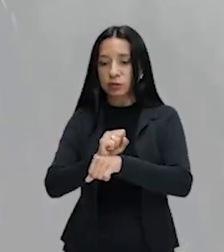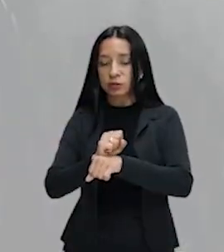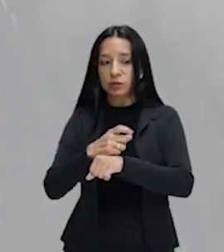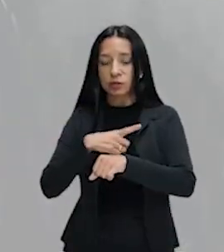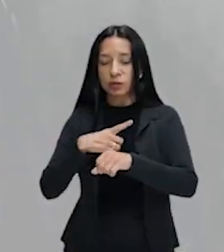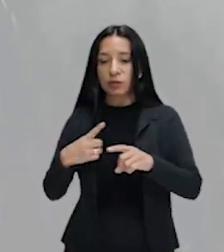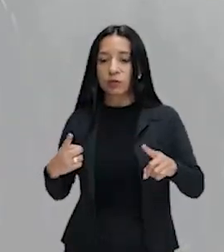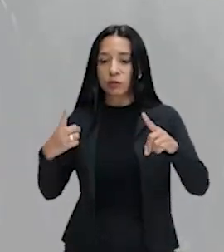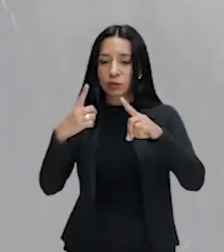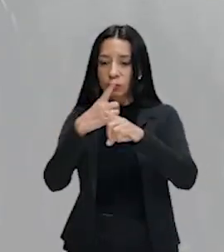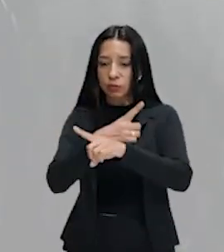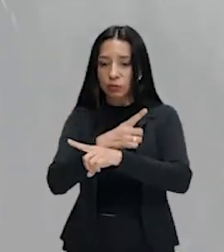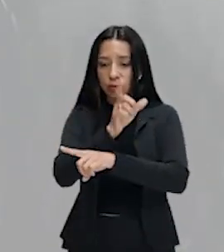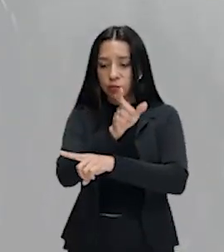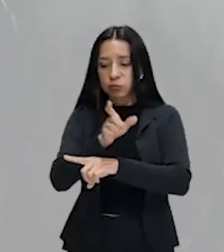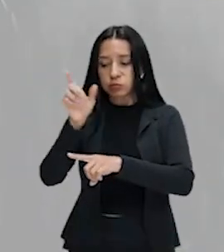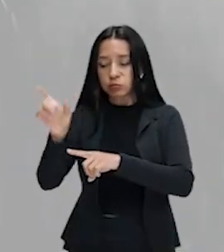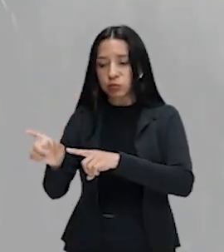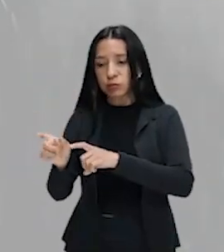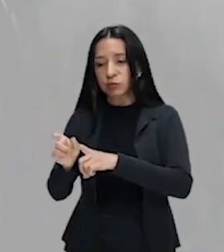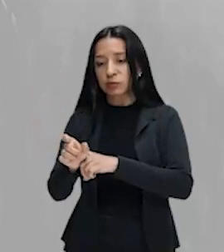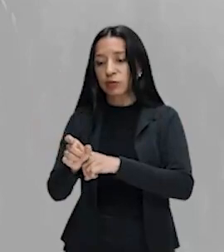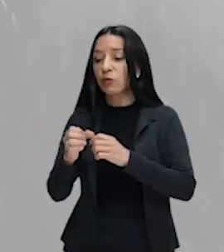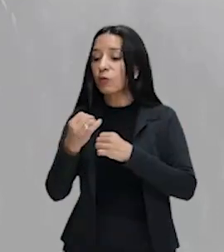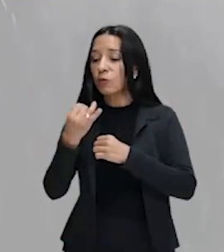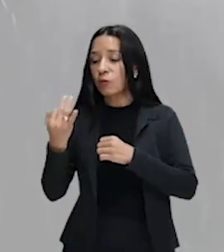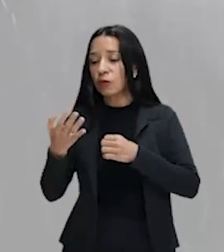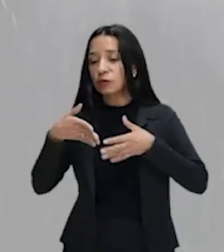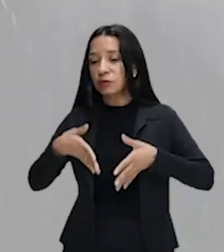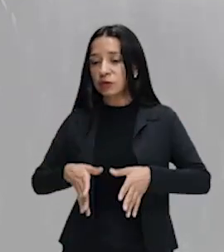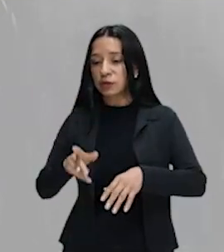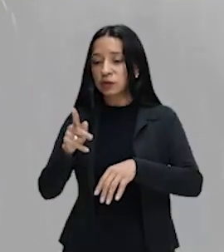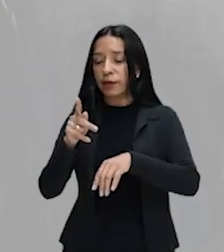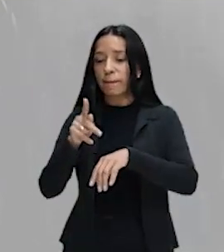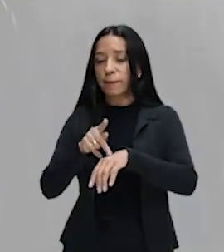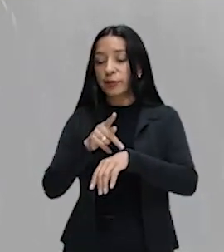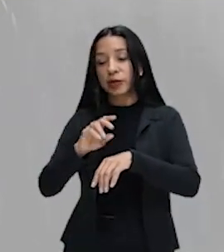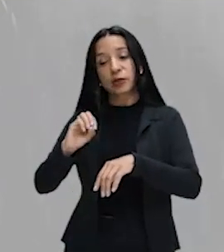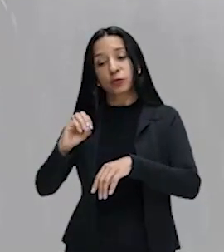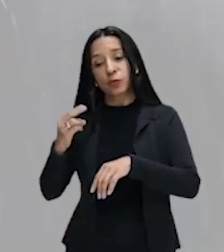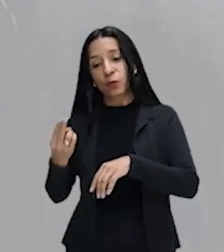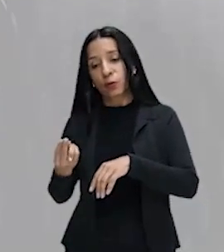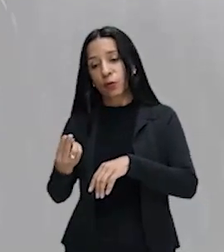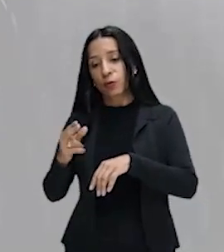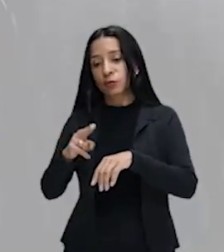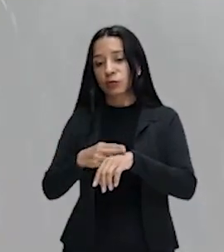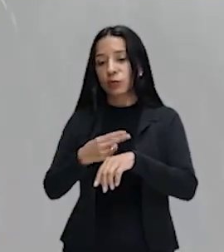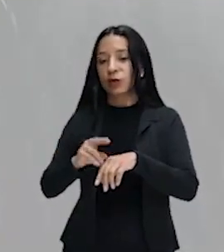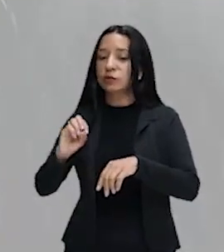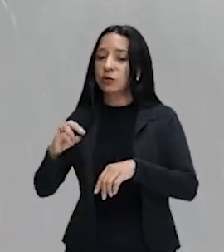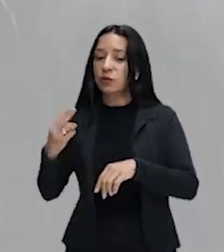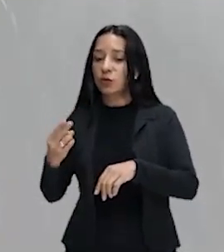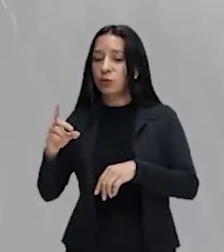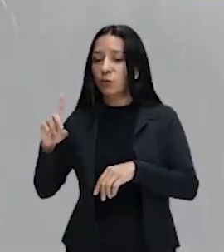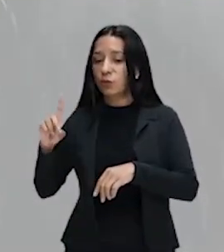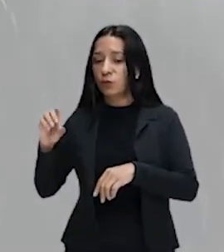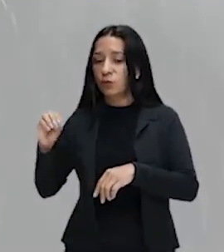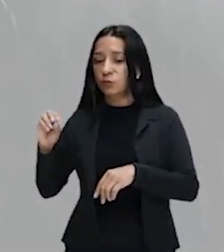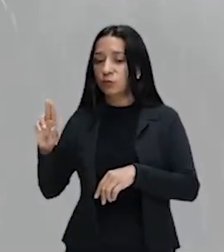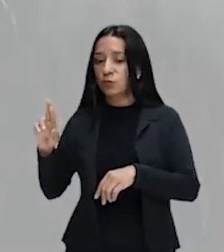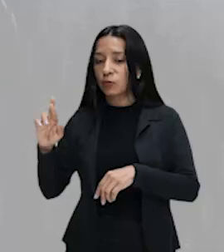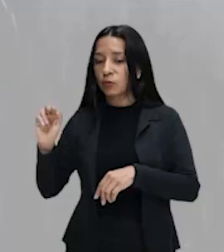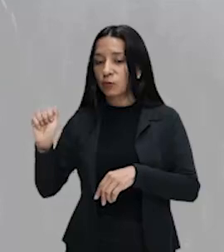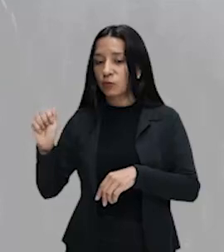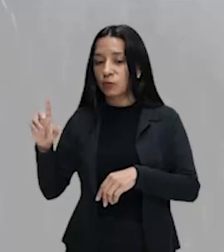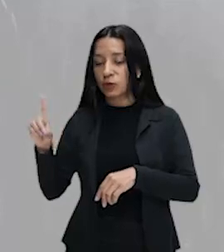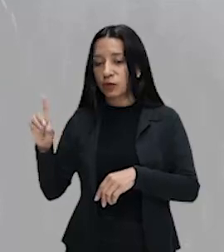entre esses dois indivíduos. Ele quer saber quantos vão nascer preto, quantos vão nascer chocolate e quantos serão dourados. Sendo que nesse